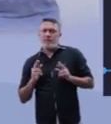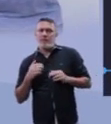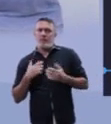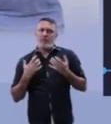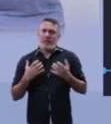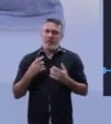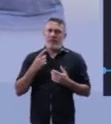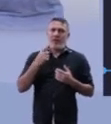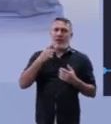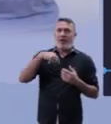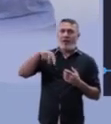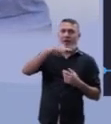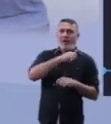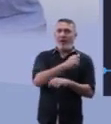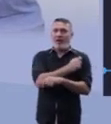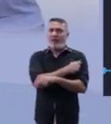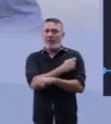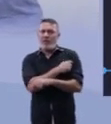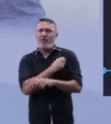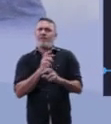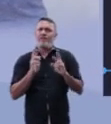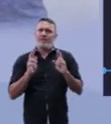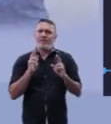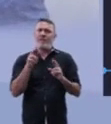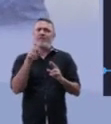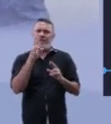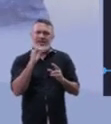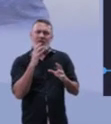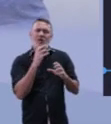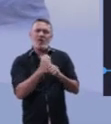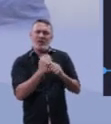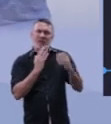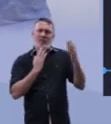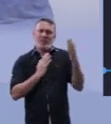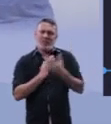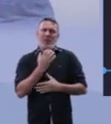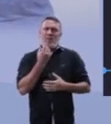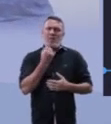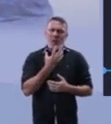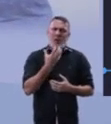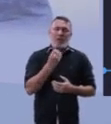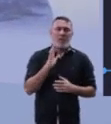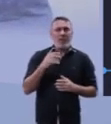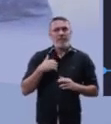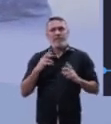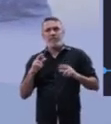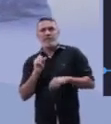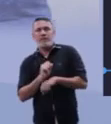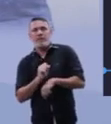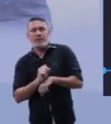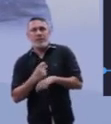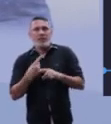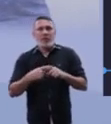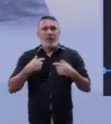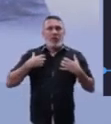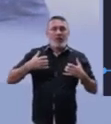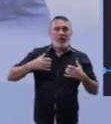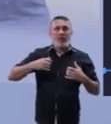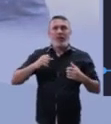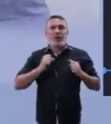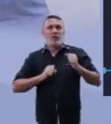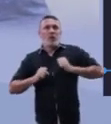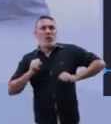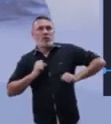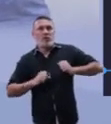aqui fora da torcida. Poxa, tomara que, né, os meus alunos... Tomara não, eles vão conseguir uma nota boa e tal. Mas aí a gente fica esperando,